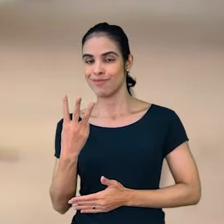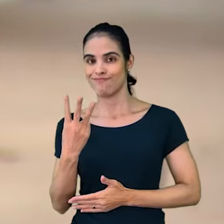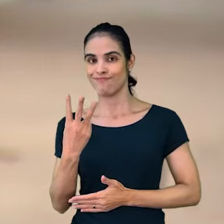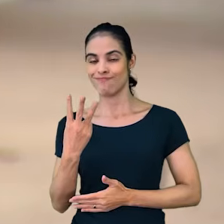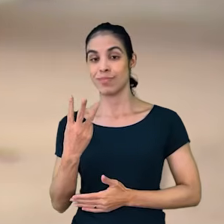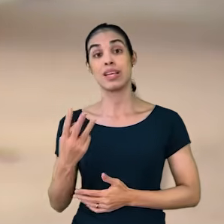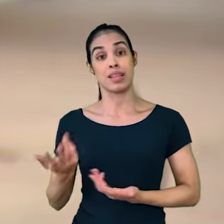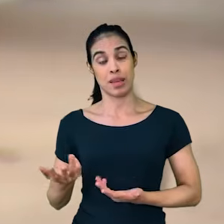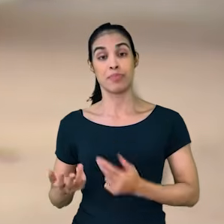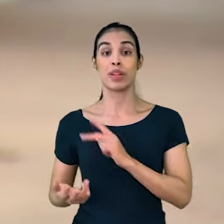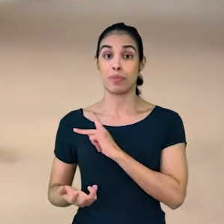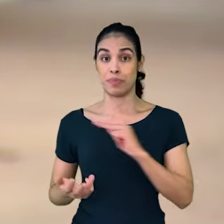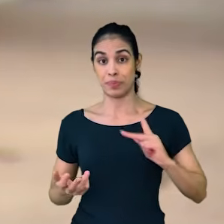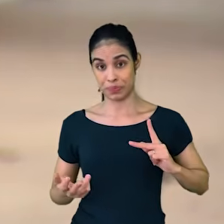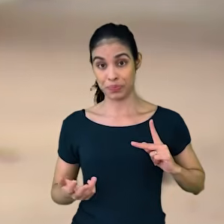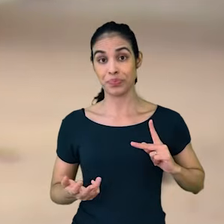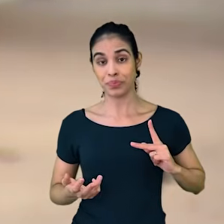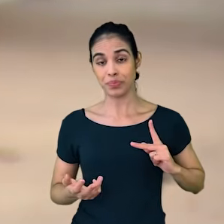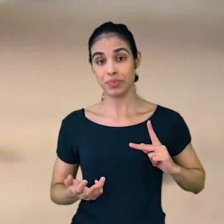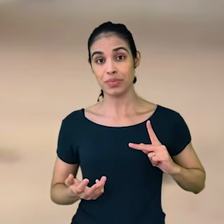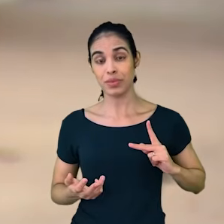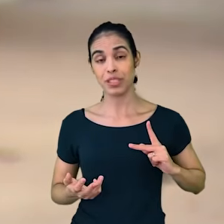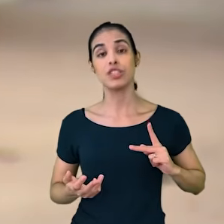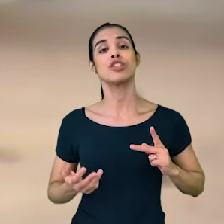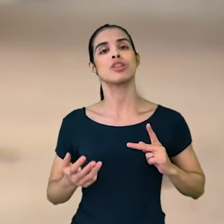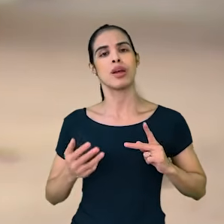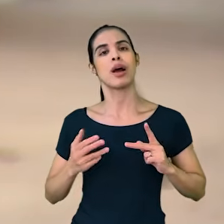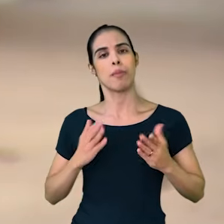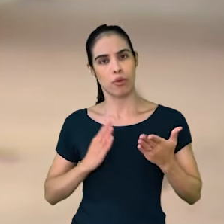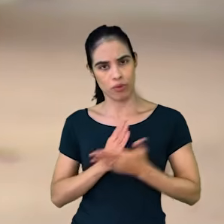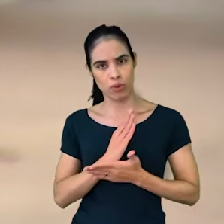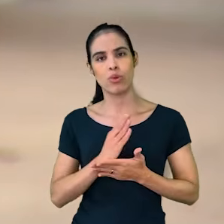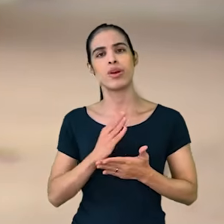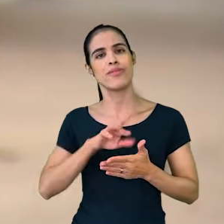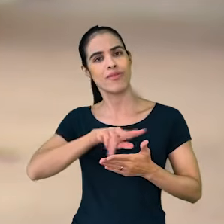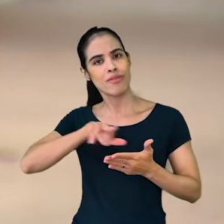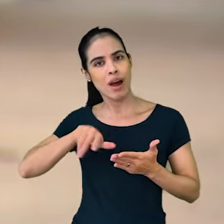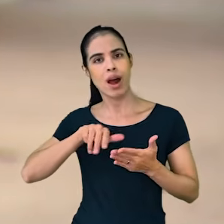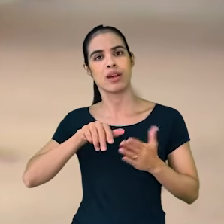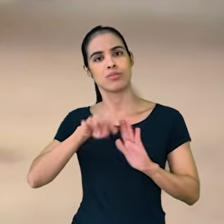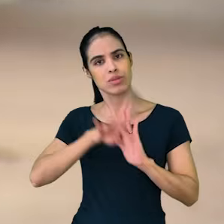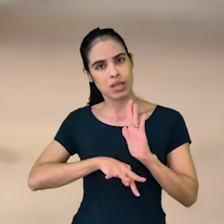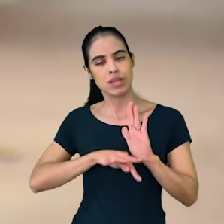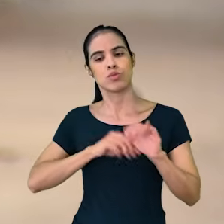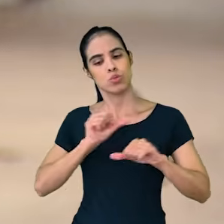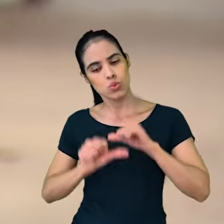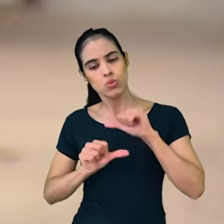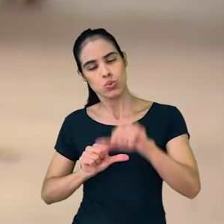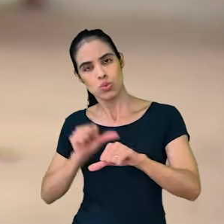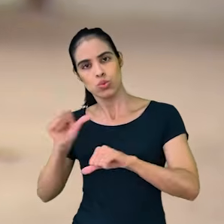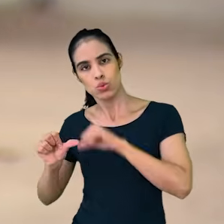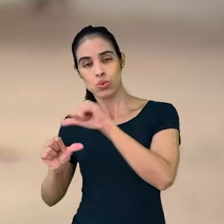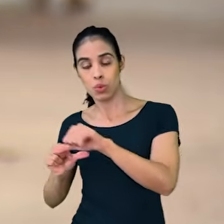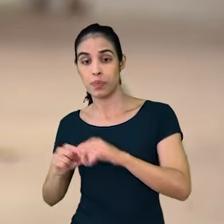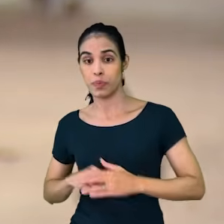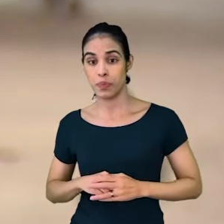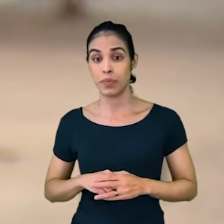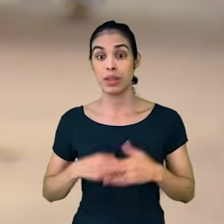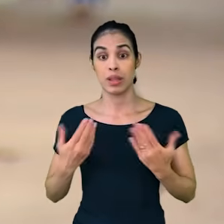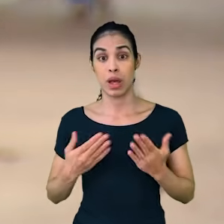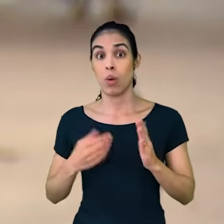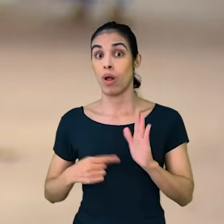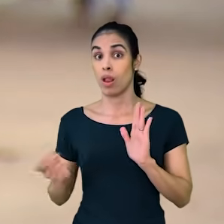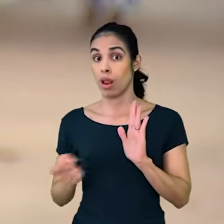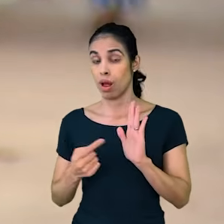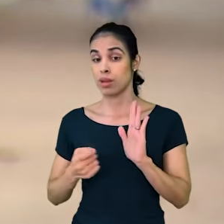1943, com o então presidente Getúlio Vargas. De lá para cá, houve várias atualizações. Uma delas, por exemplo, diz